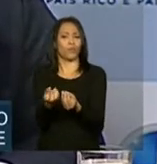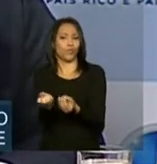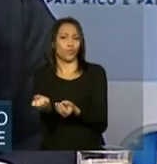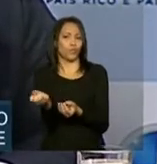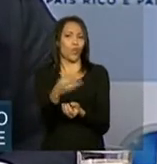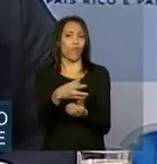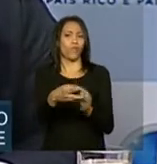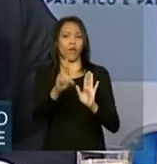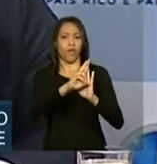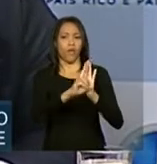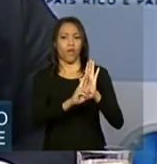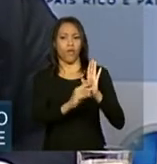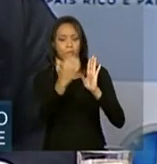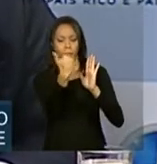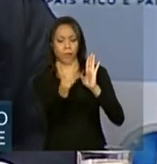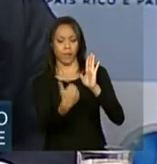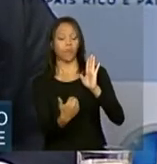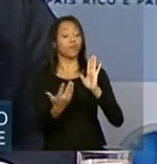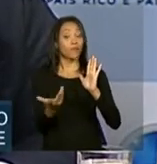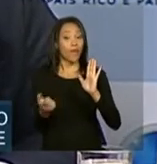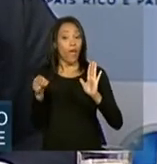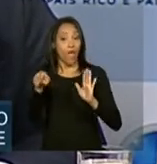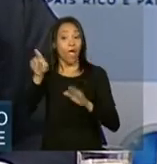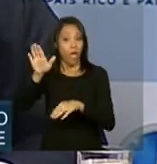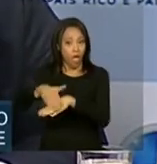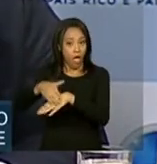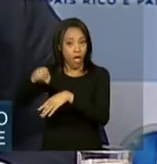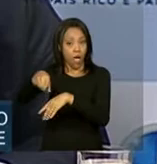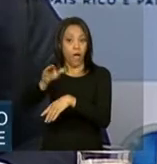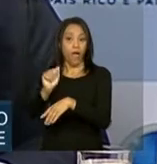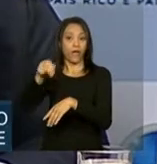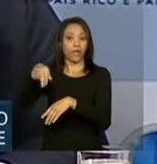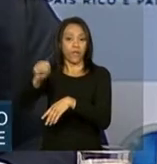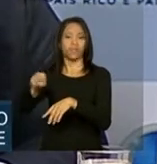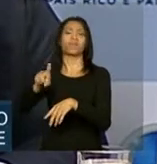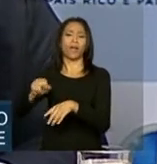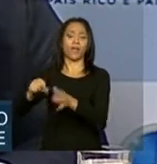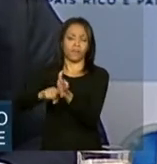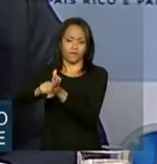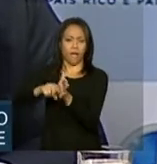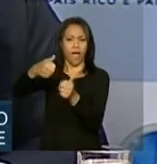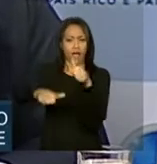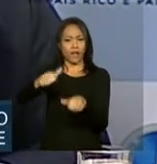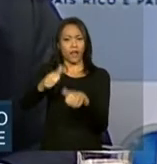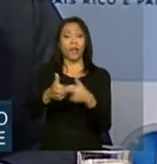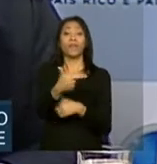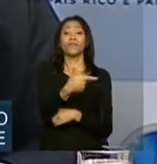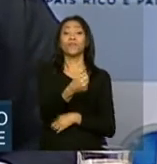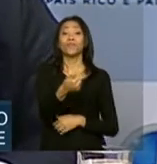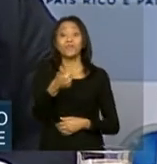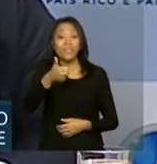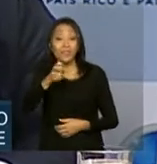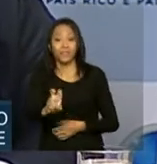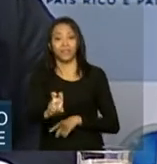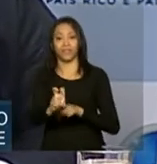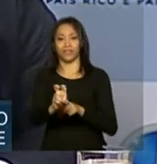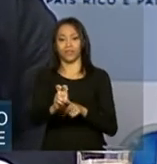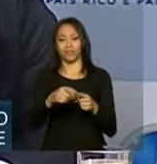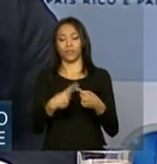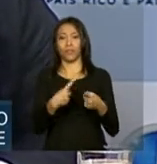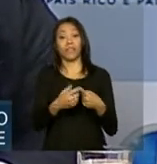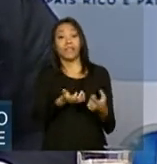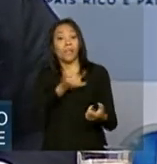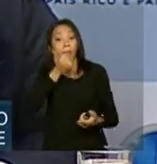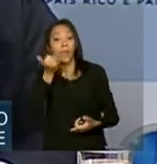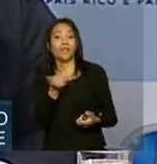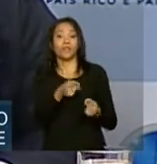rol de procedimentos, ele é feito em 2015, a partir da observação da frequência de utilização e